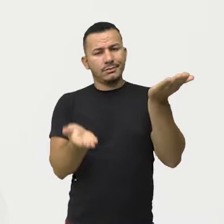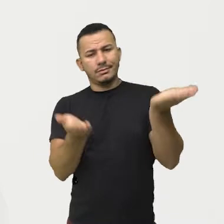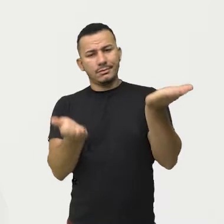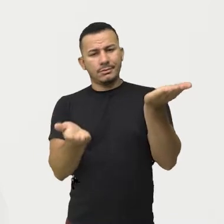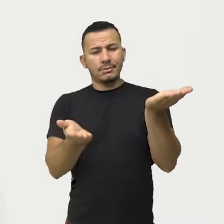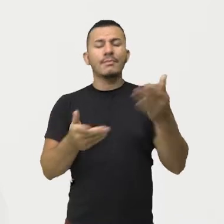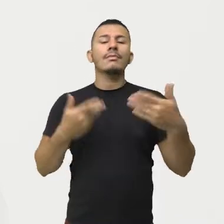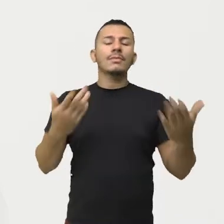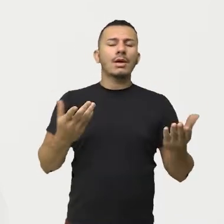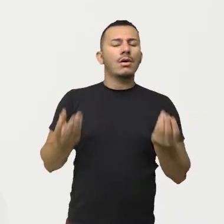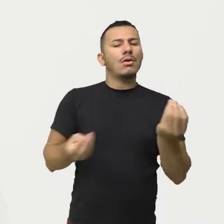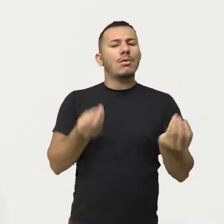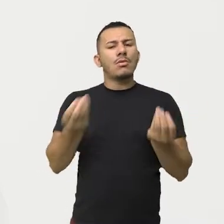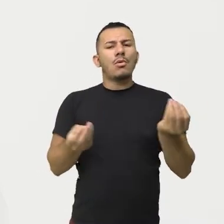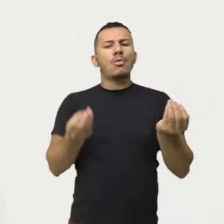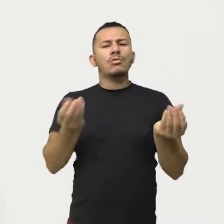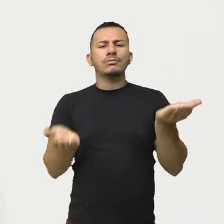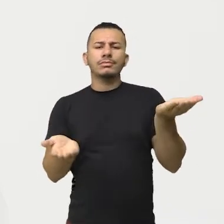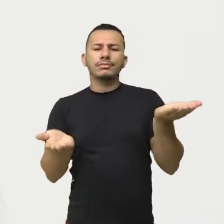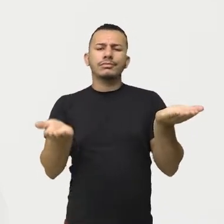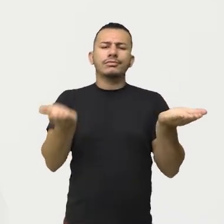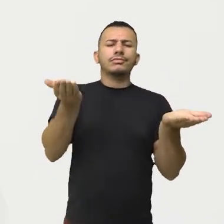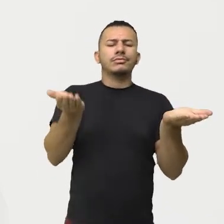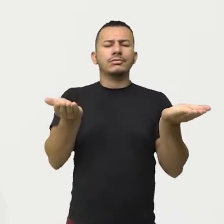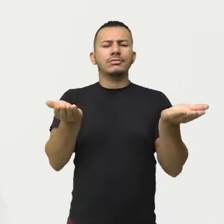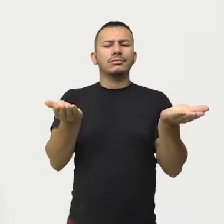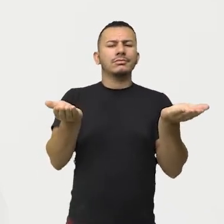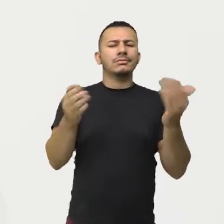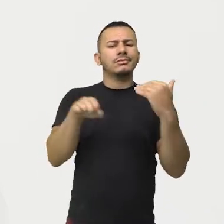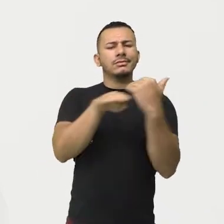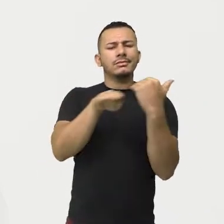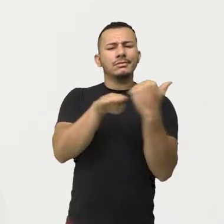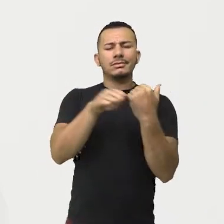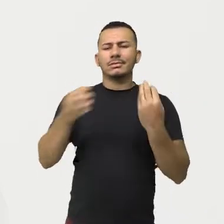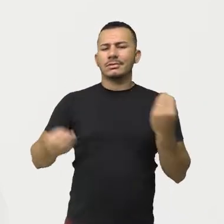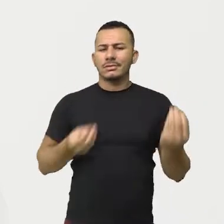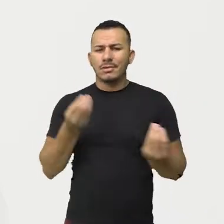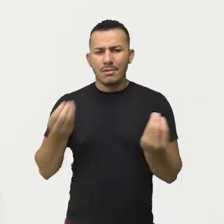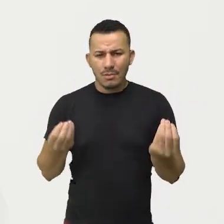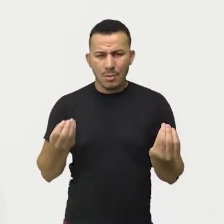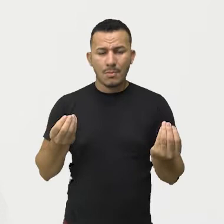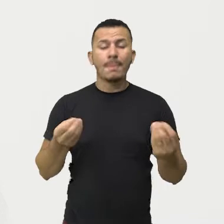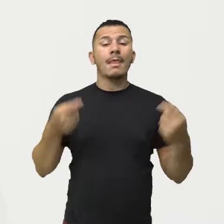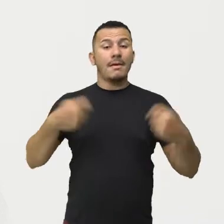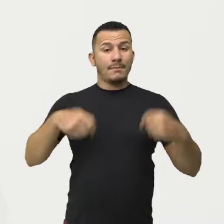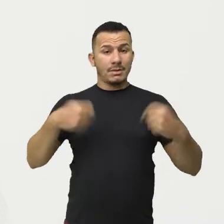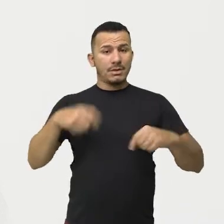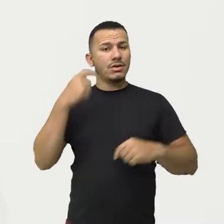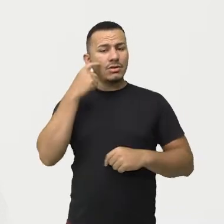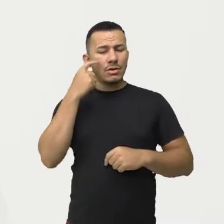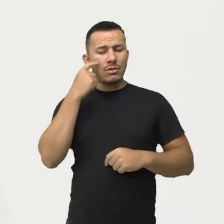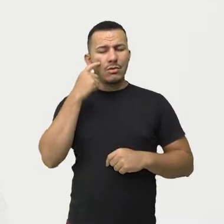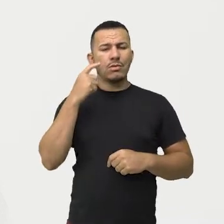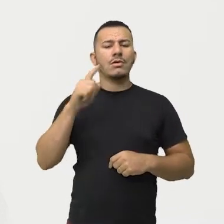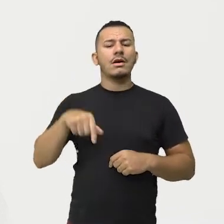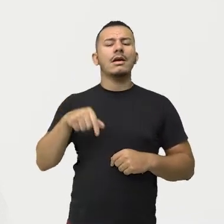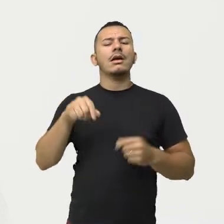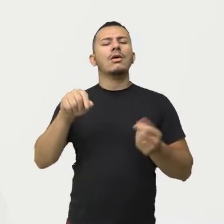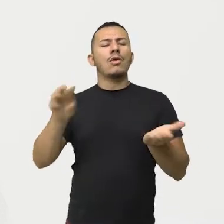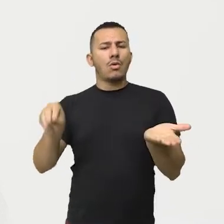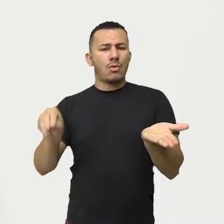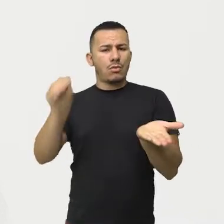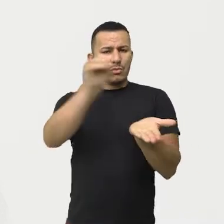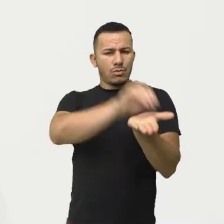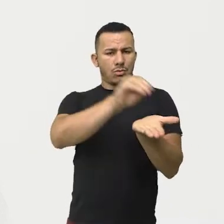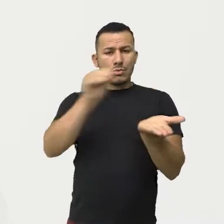nós temos que fazer para equilibrar essa balança? Nós podemos equilibrar a balança colocando